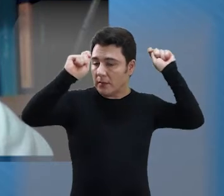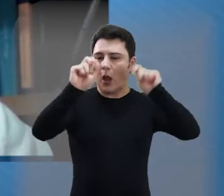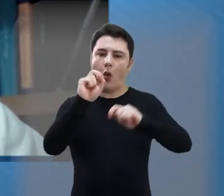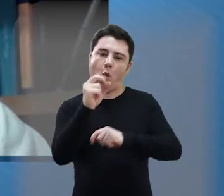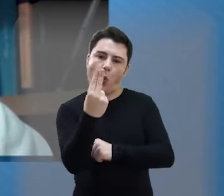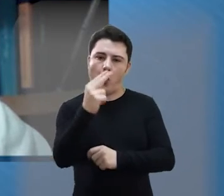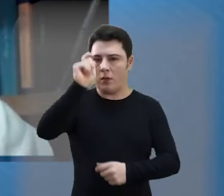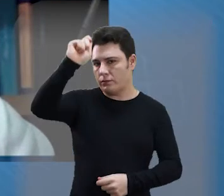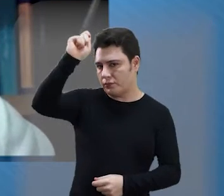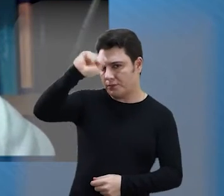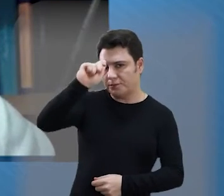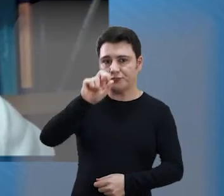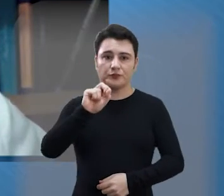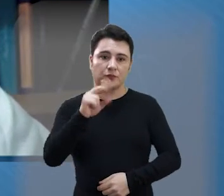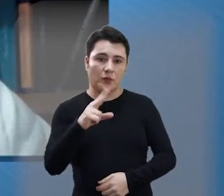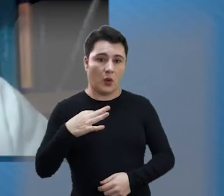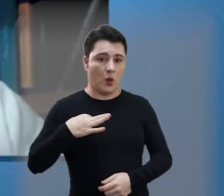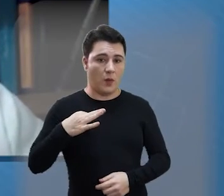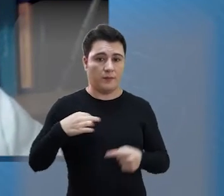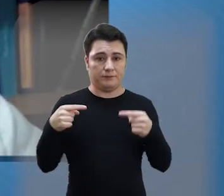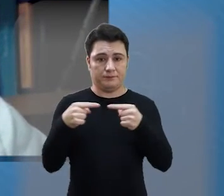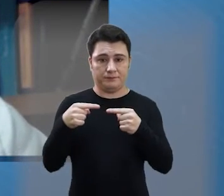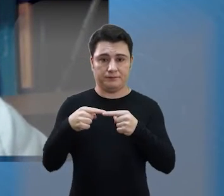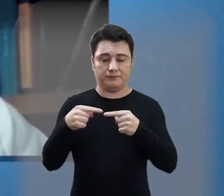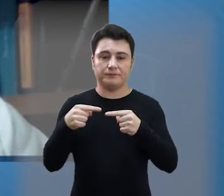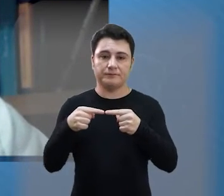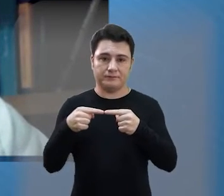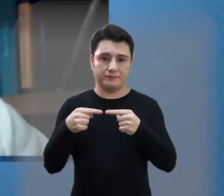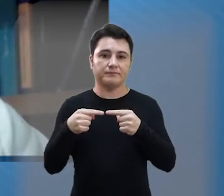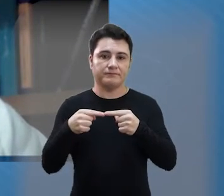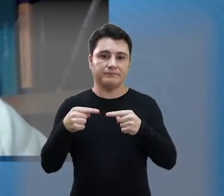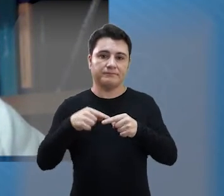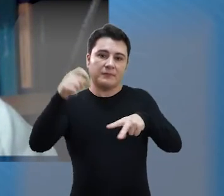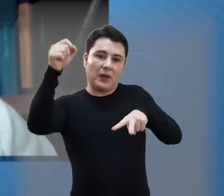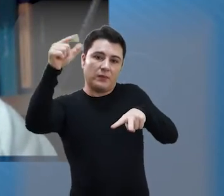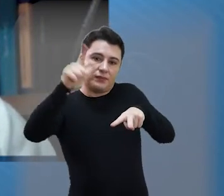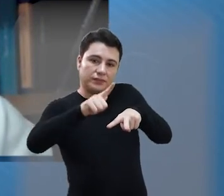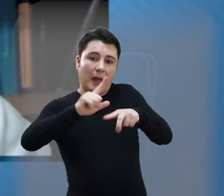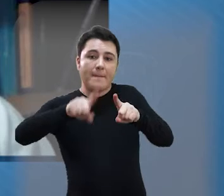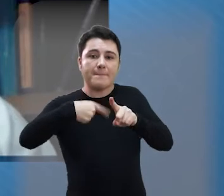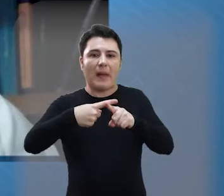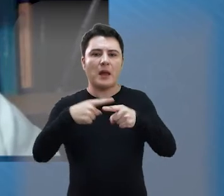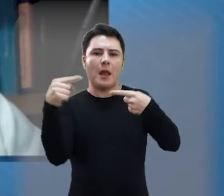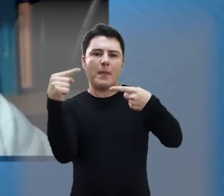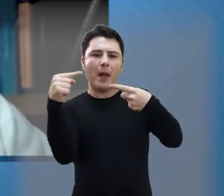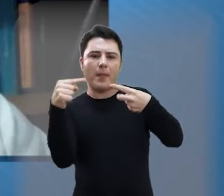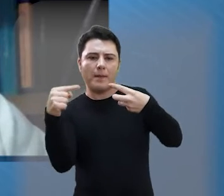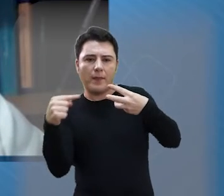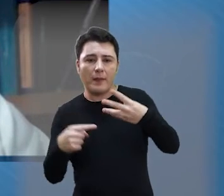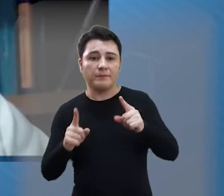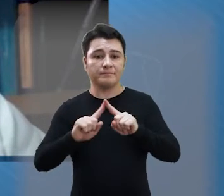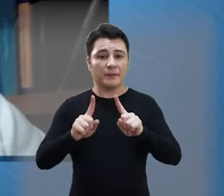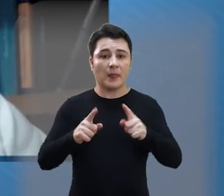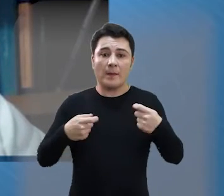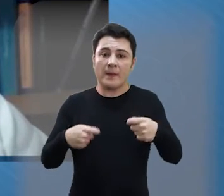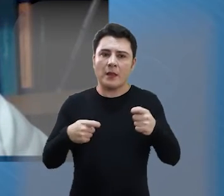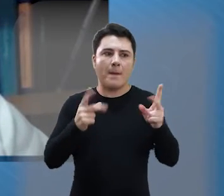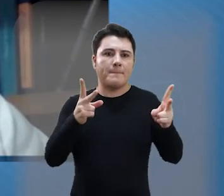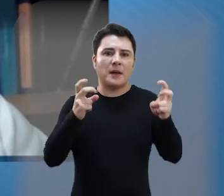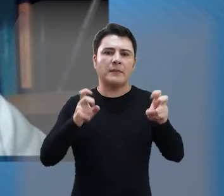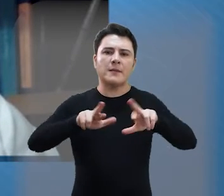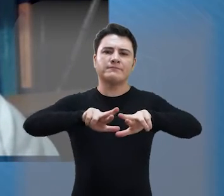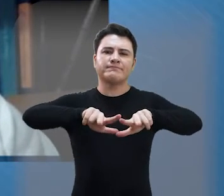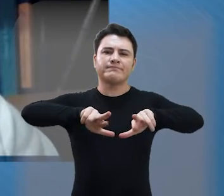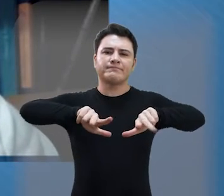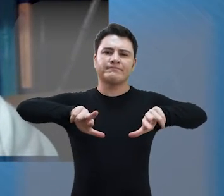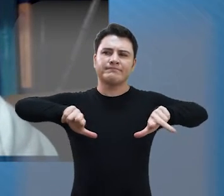usar um chapéu, usar um boné, usar uma roupa adequada para tomar sol, uma série de coisas. E, sem dúvida nenhuma, nós vamos ter